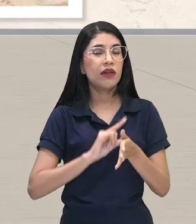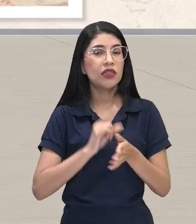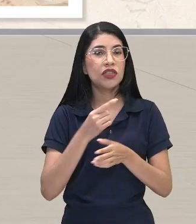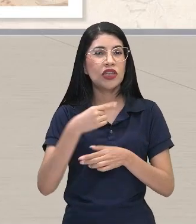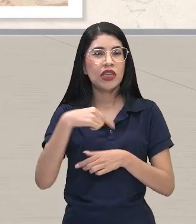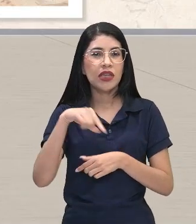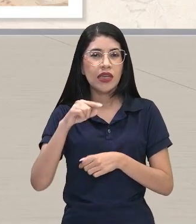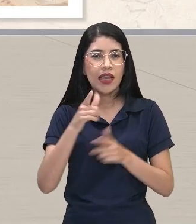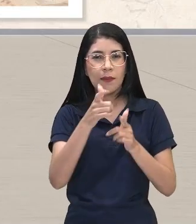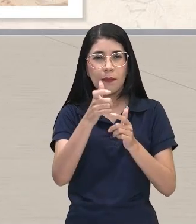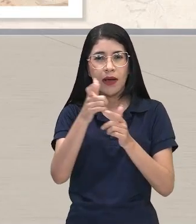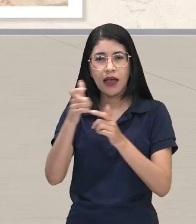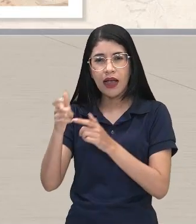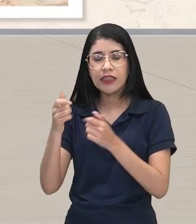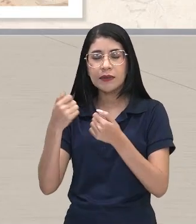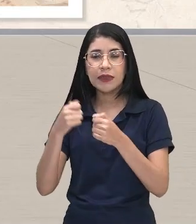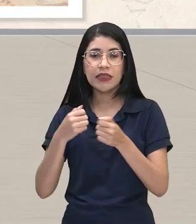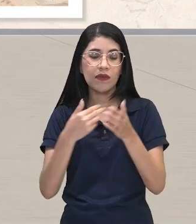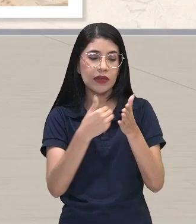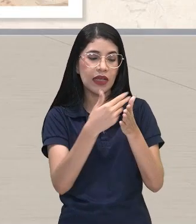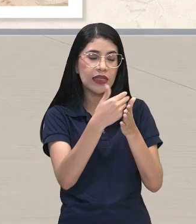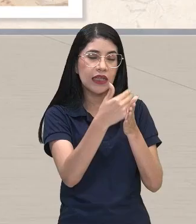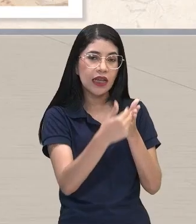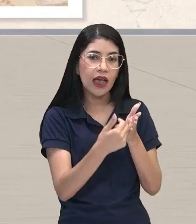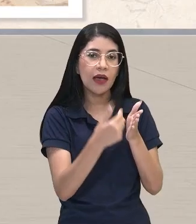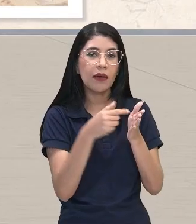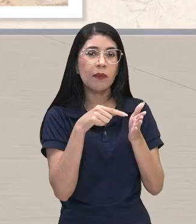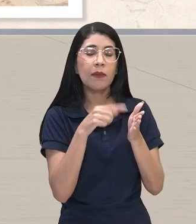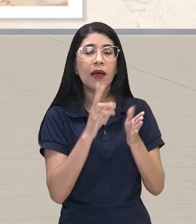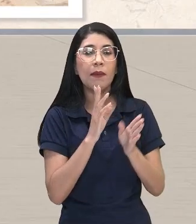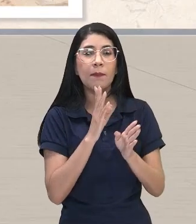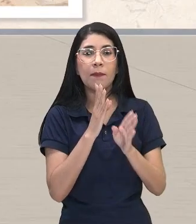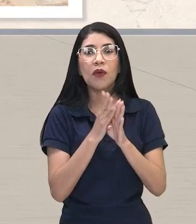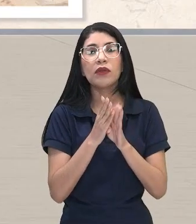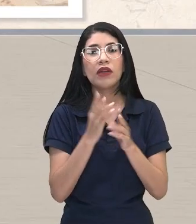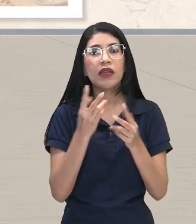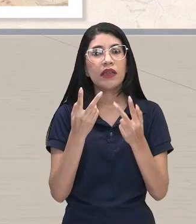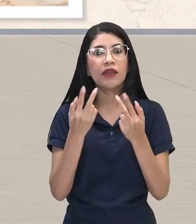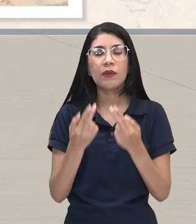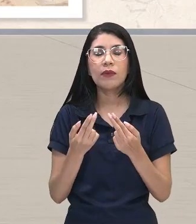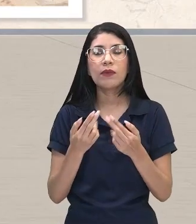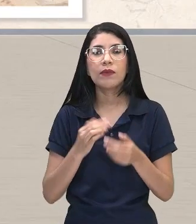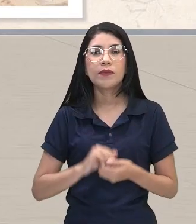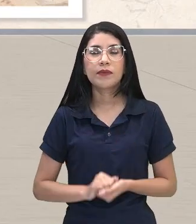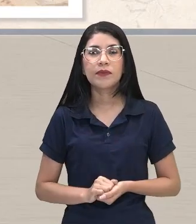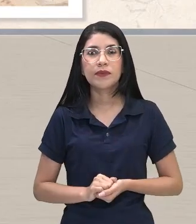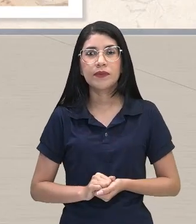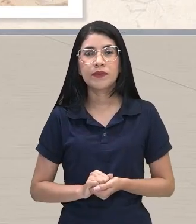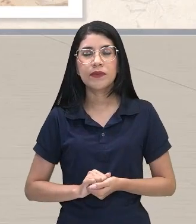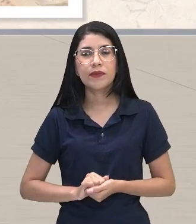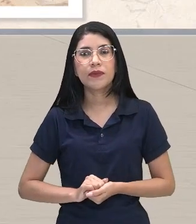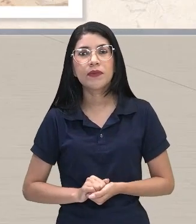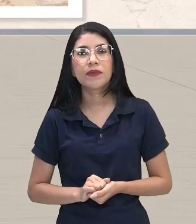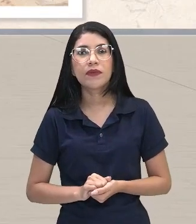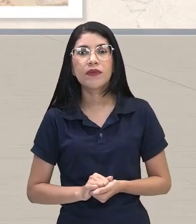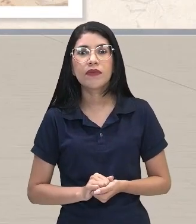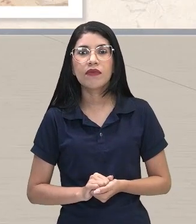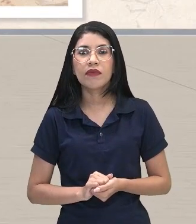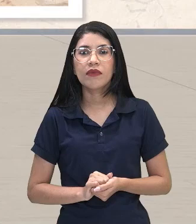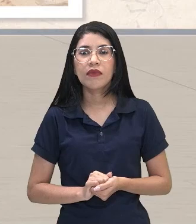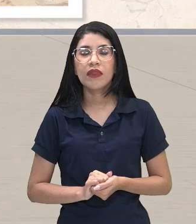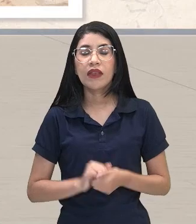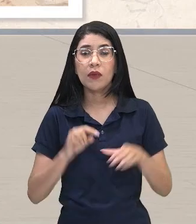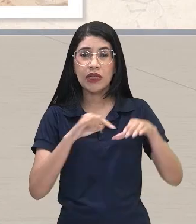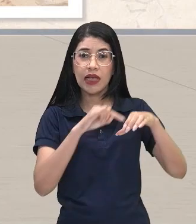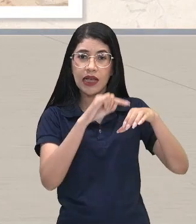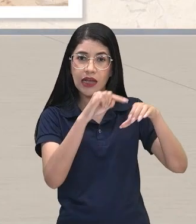desenhavam para encontrar tal como desenhavam ou pintavam. Então, essa caverna de